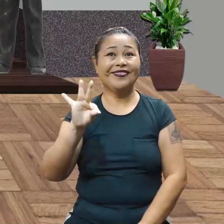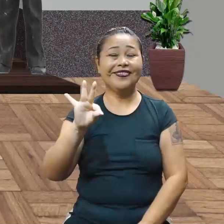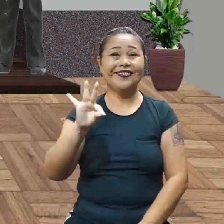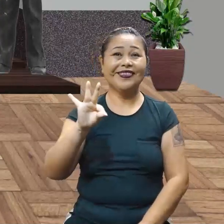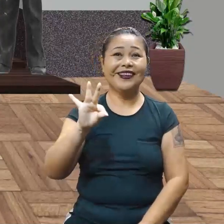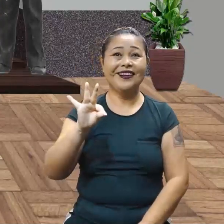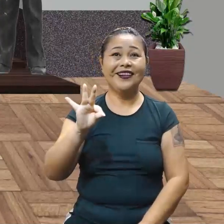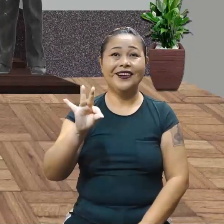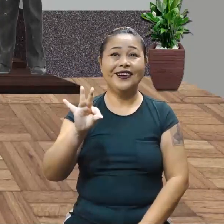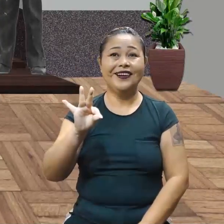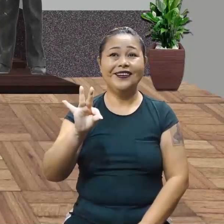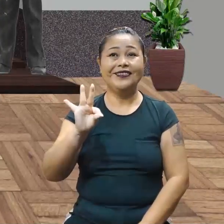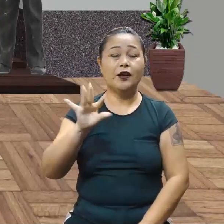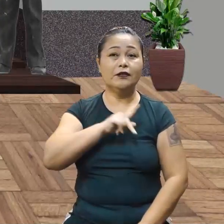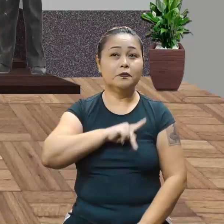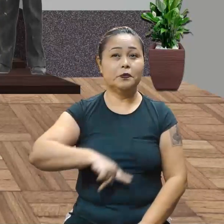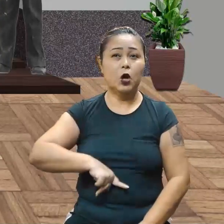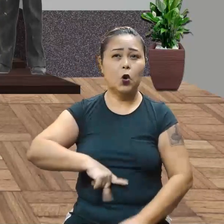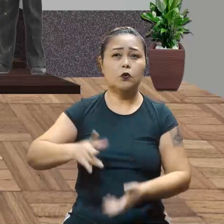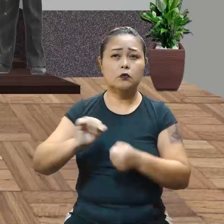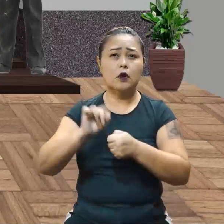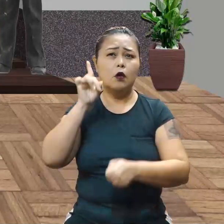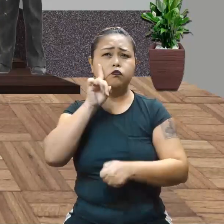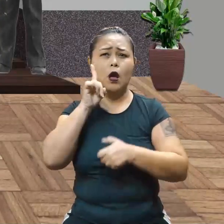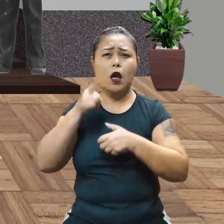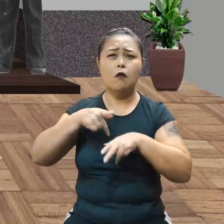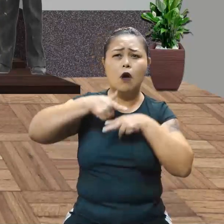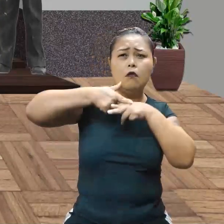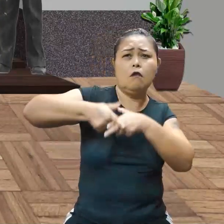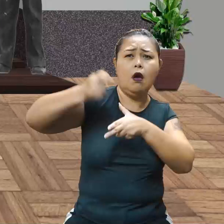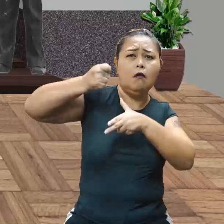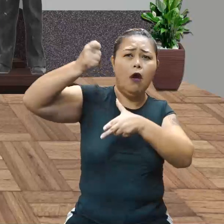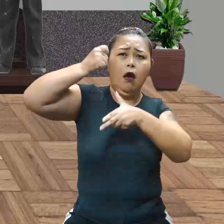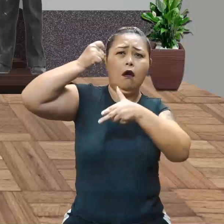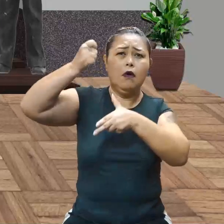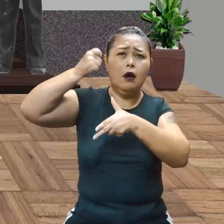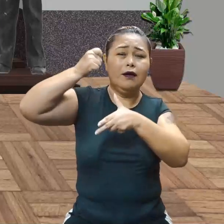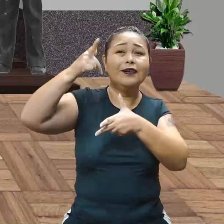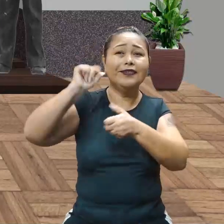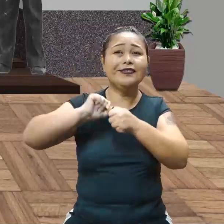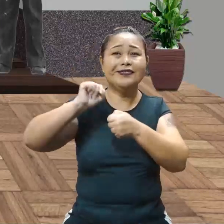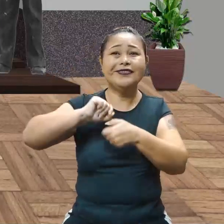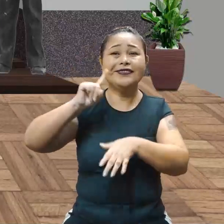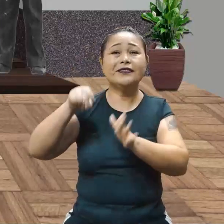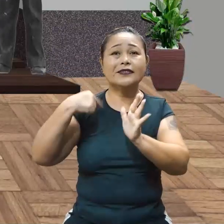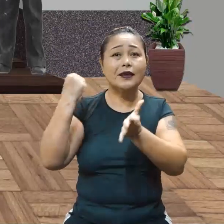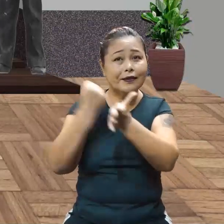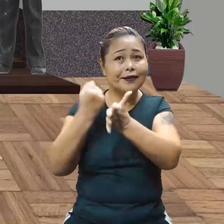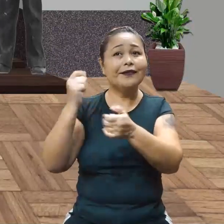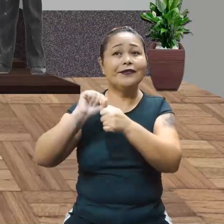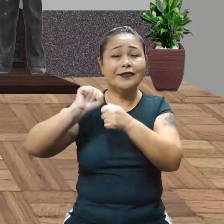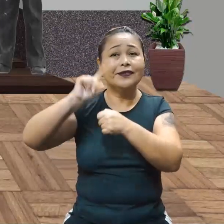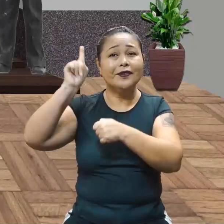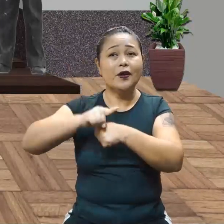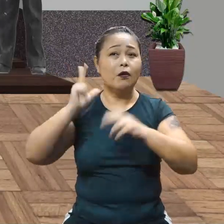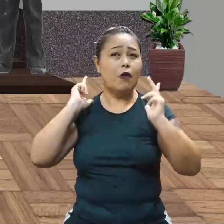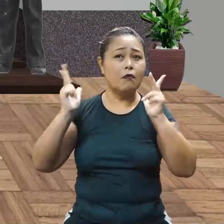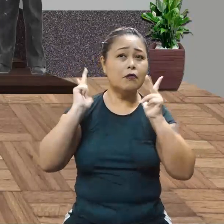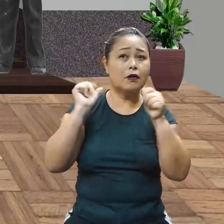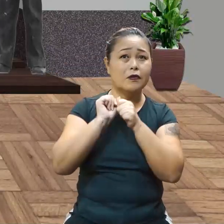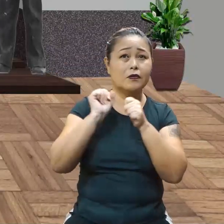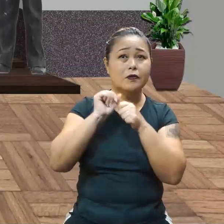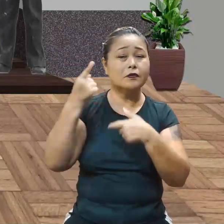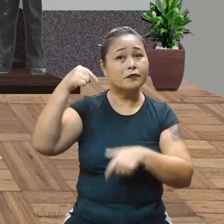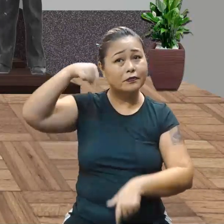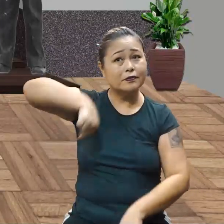Parece que ele presidente norte-americano, no cavalo e tudo, com a espada para cima. Uma simbologia muito grande. É ele, o grande aventureiro, por isso que